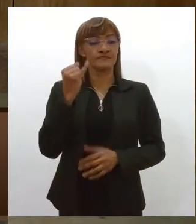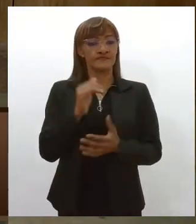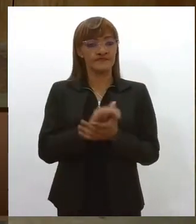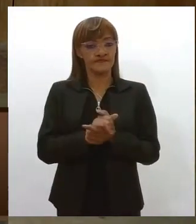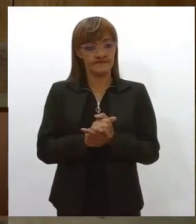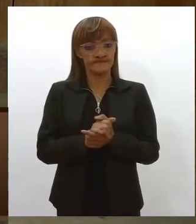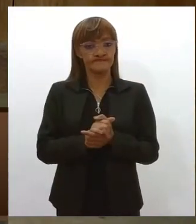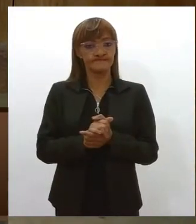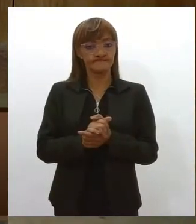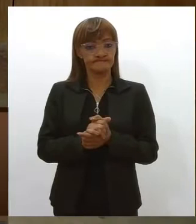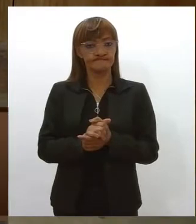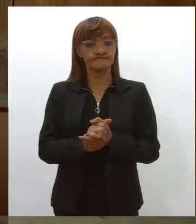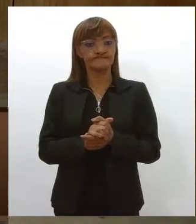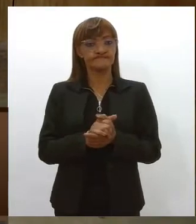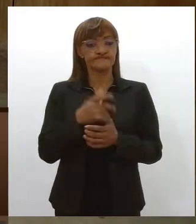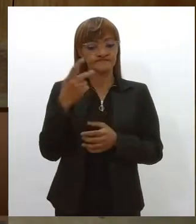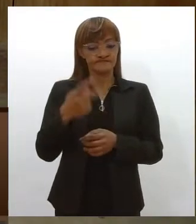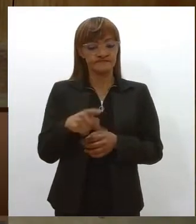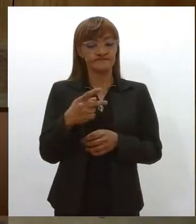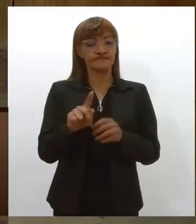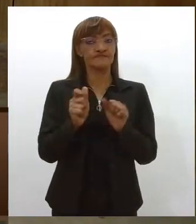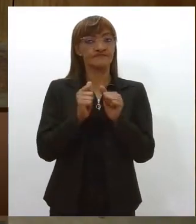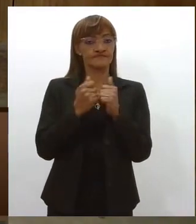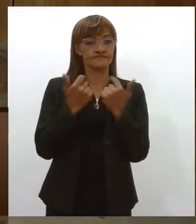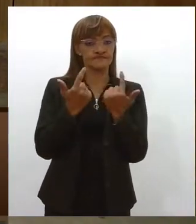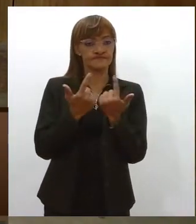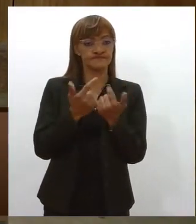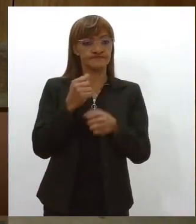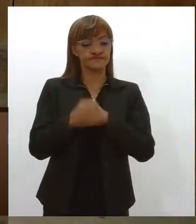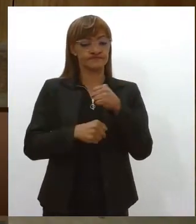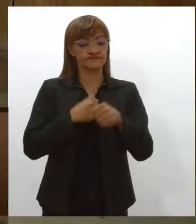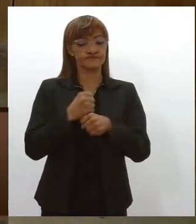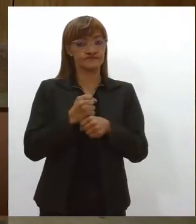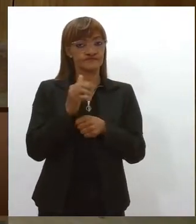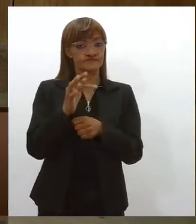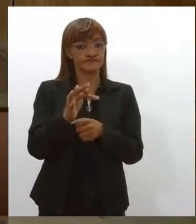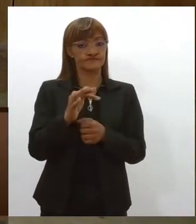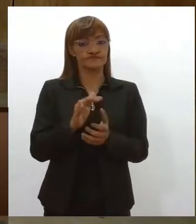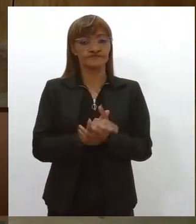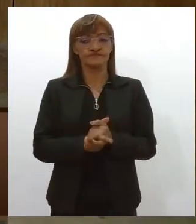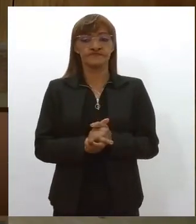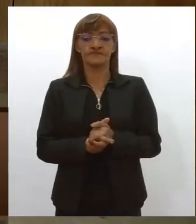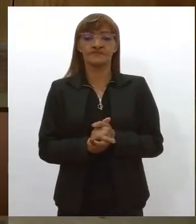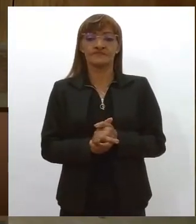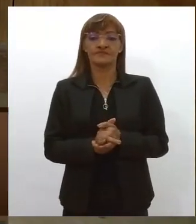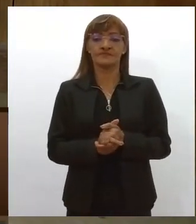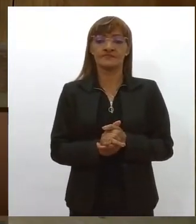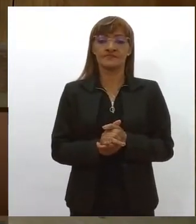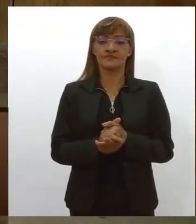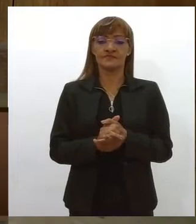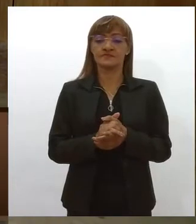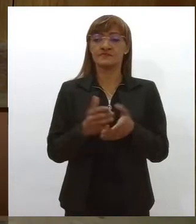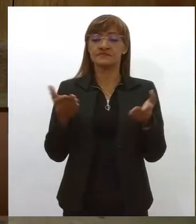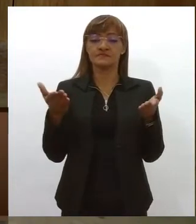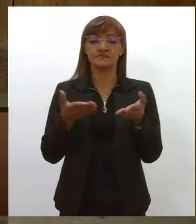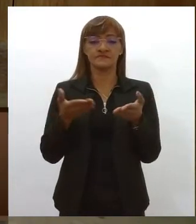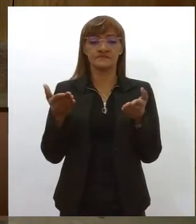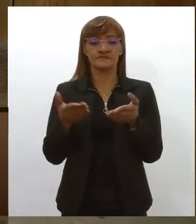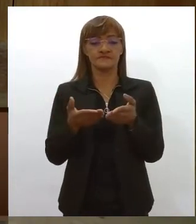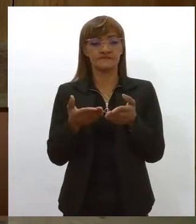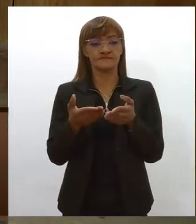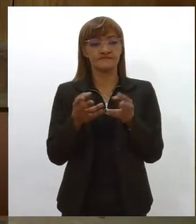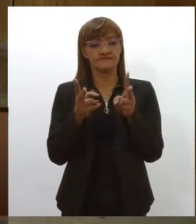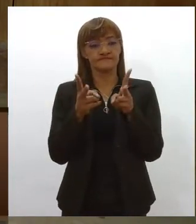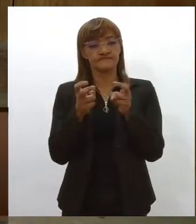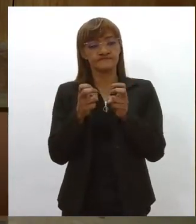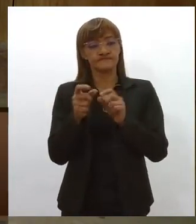que vai ser debatida aqui na casa a partir do ano que vem. Agora, doutora Lidiane, a gente observou muito também nesse cenário, nesse